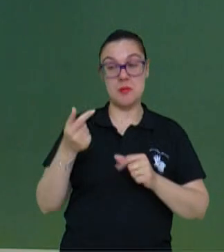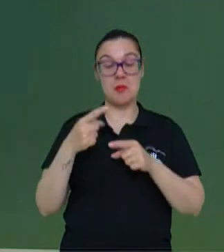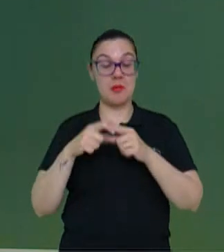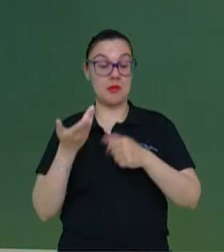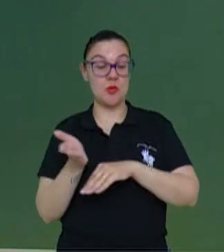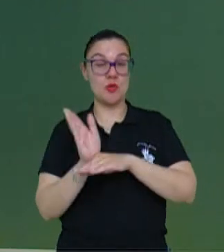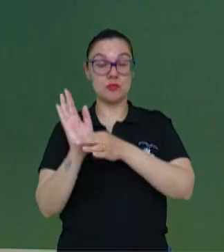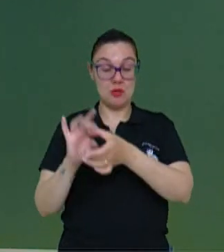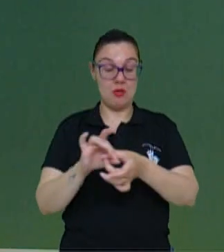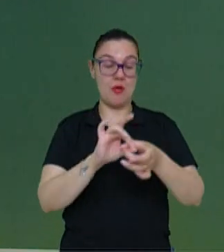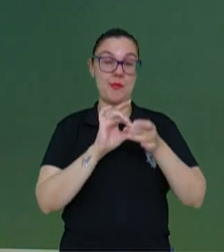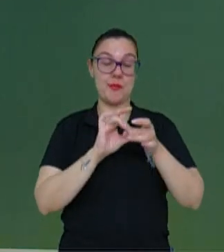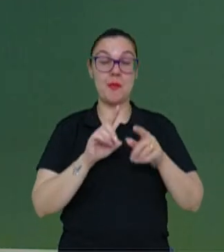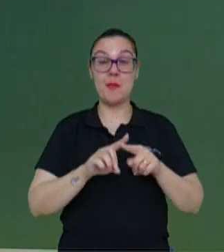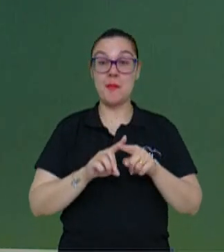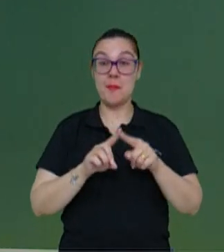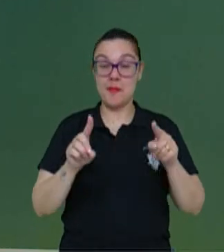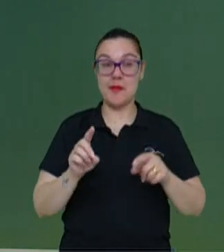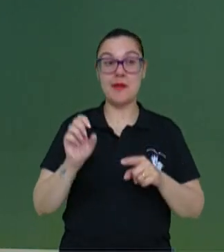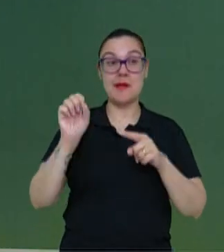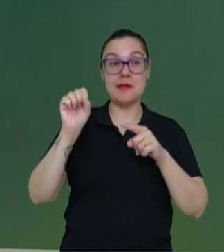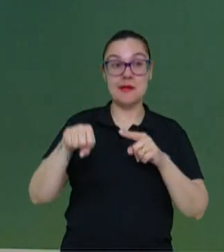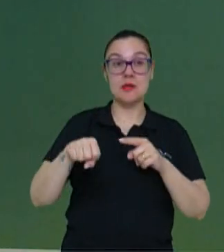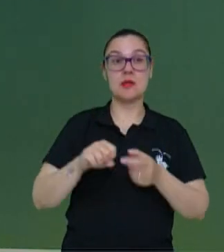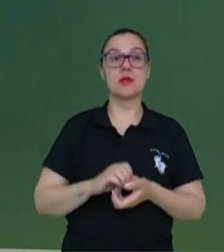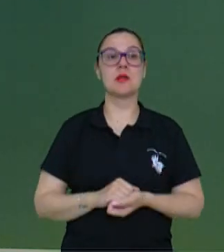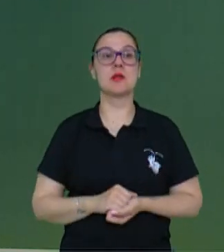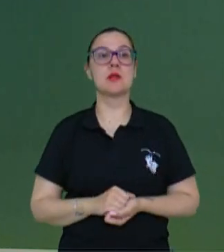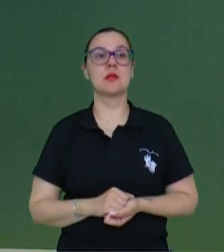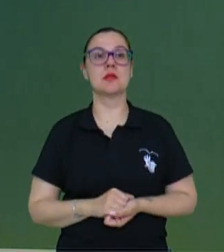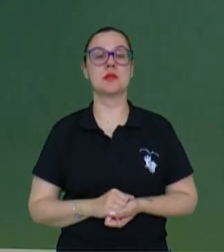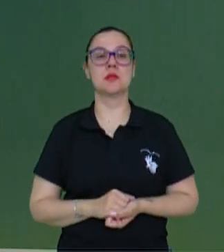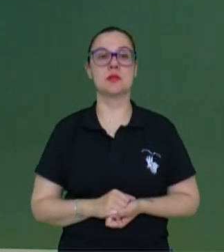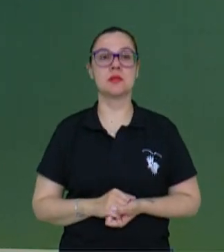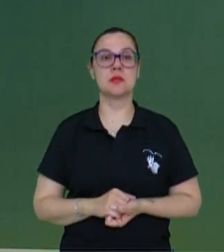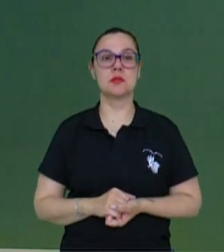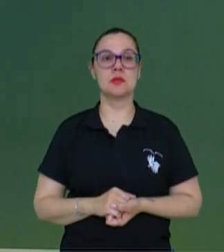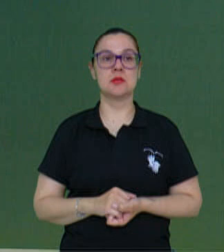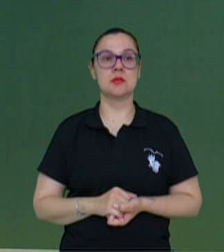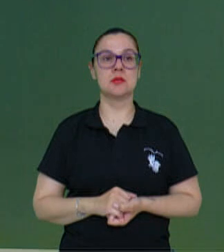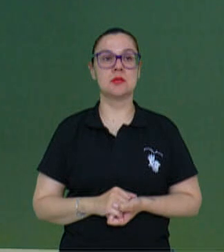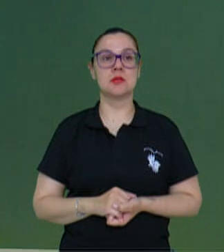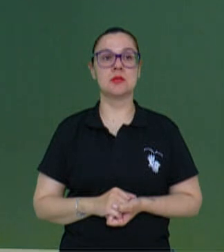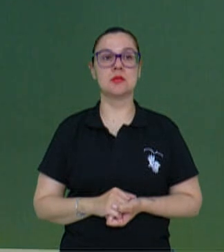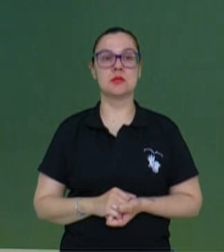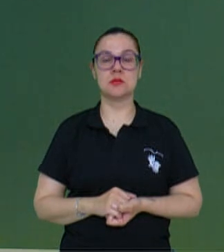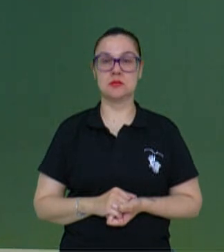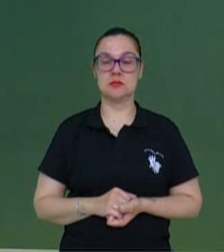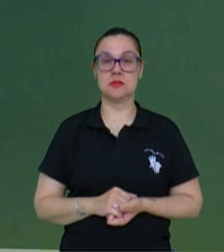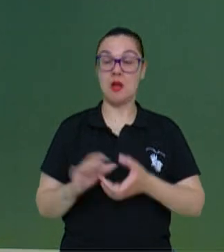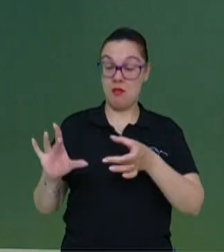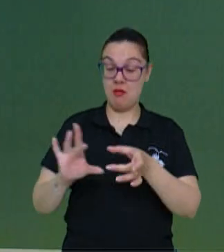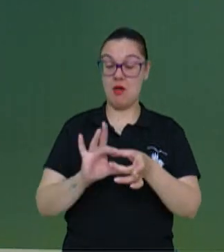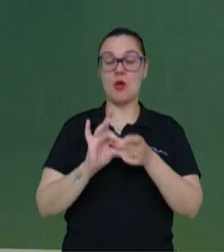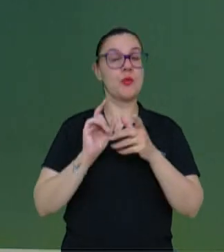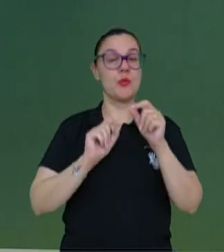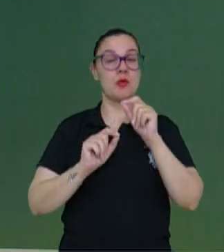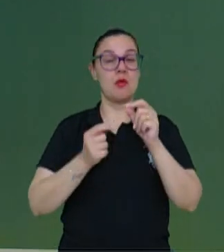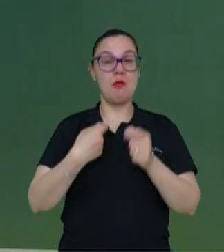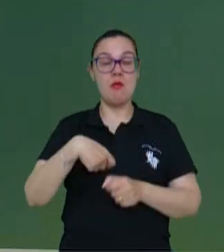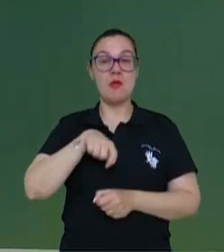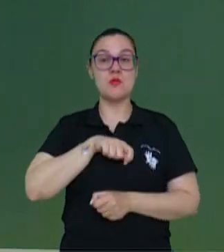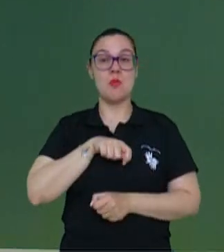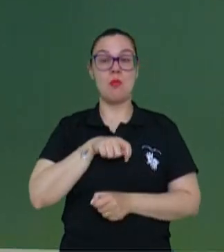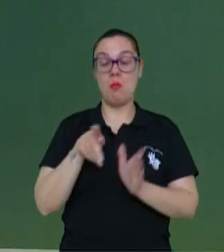da unidade, mas sim, essa palavra sino, ela é bem importante, significa mas sim, a unificação de um espanhol que